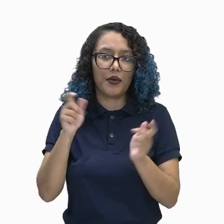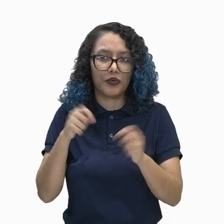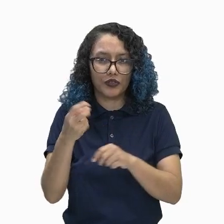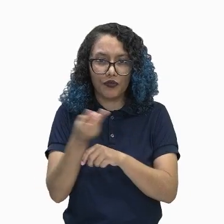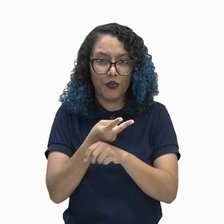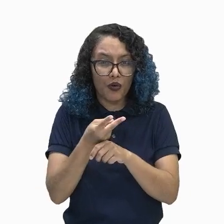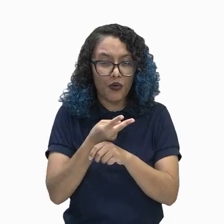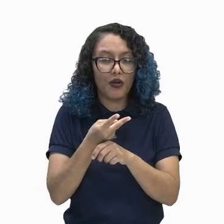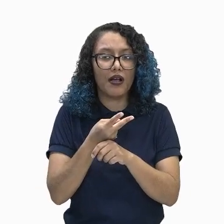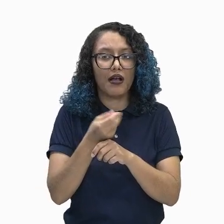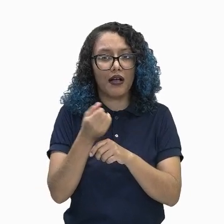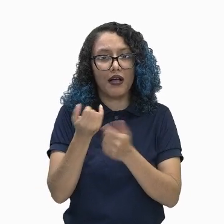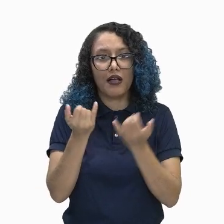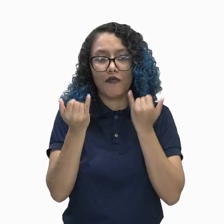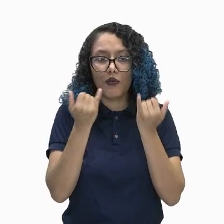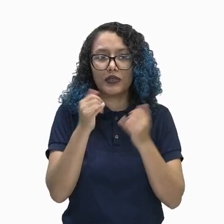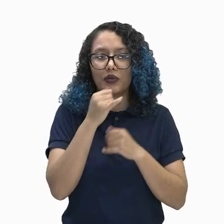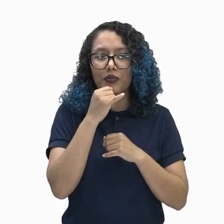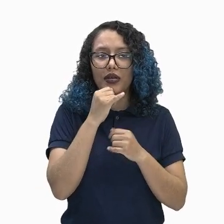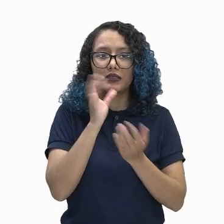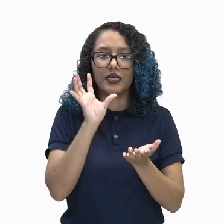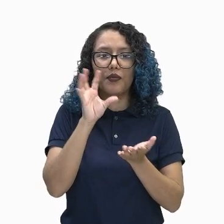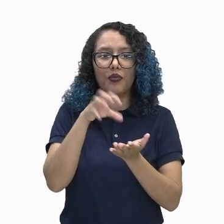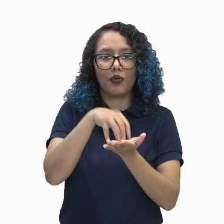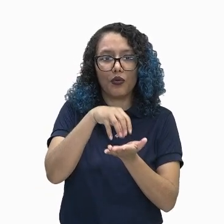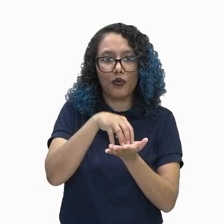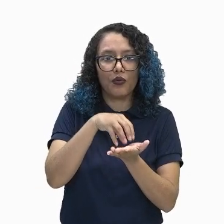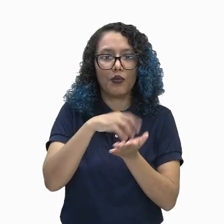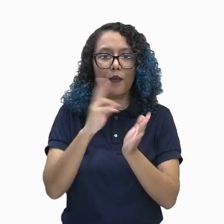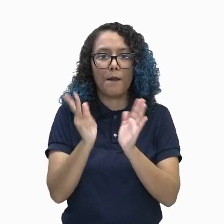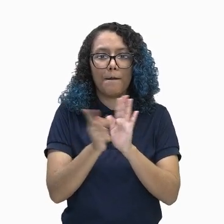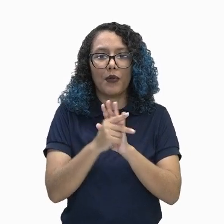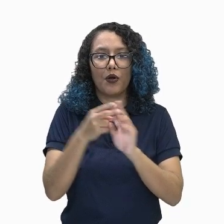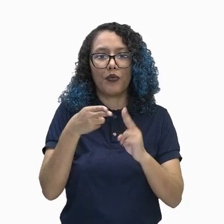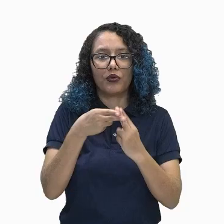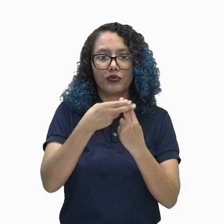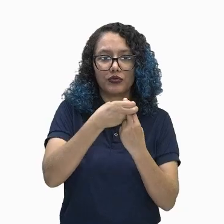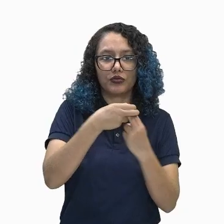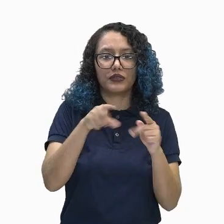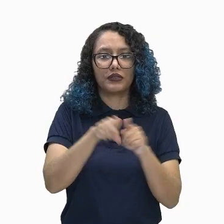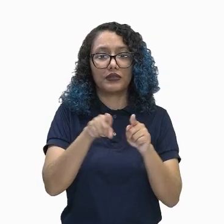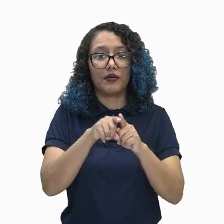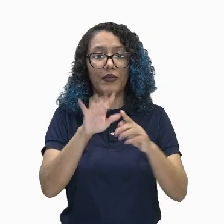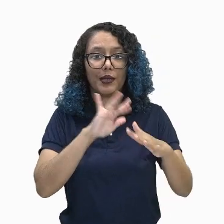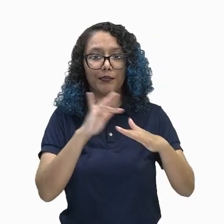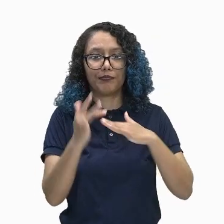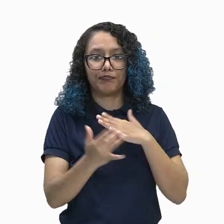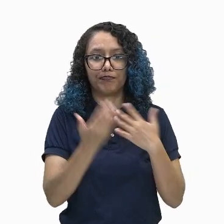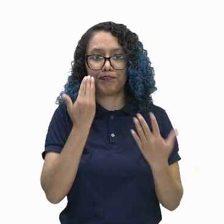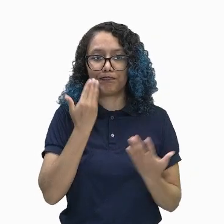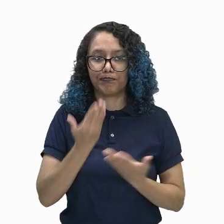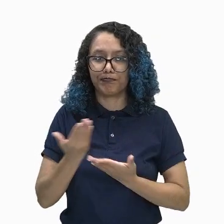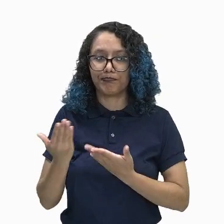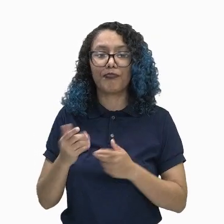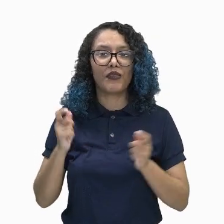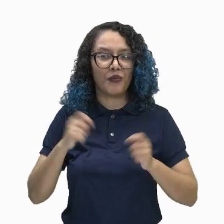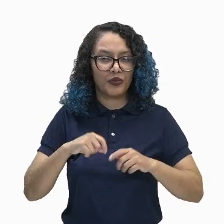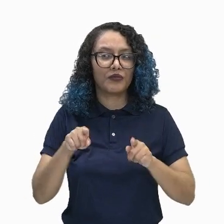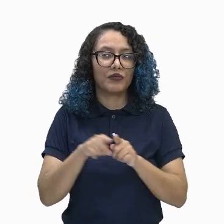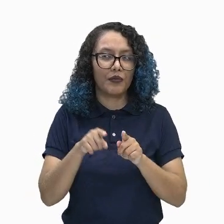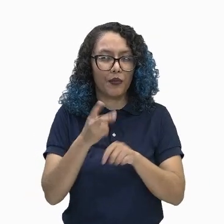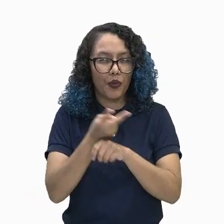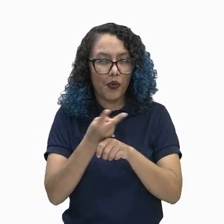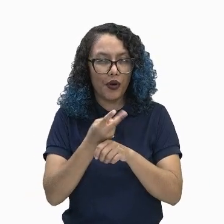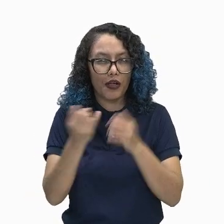mais informações, como a ouvidoria do SUS, e também os símbolos das redes sociais que são colocados para que a pessoa possa se informar